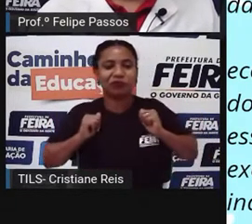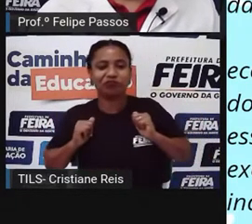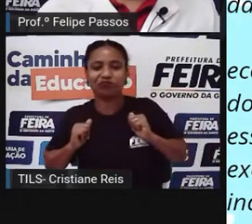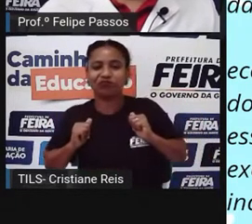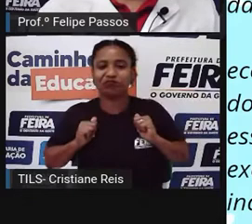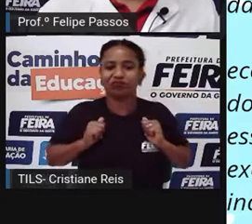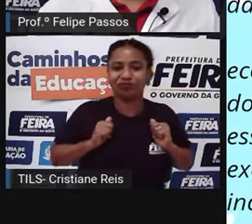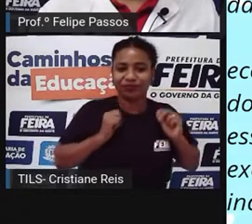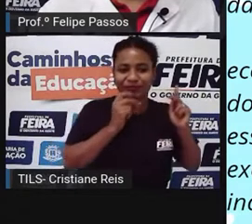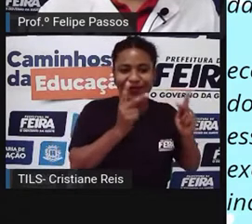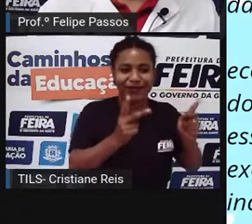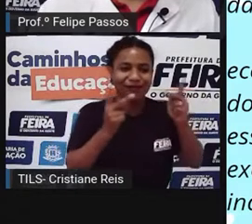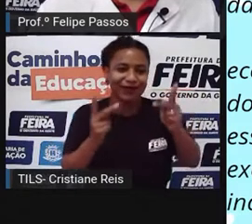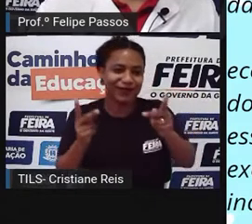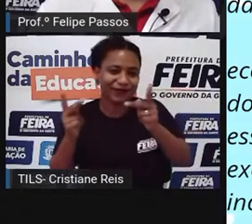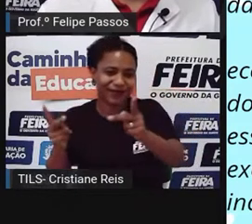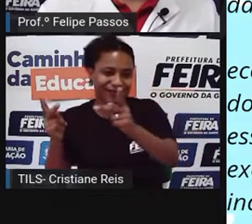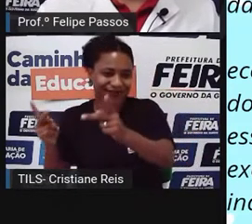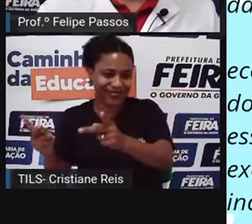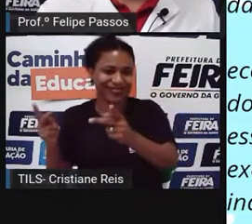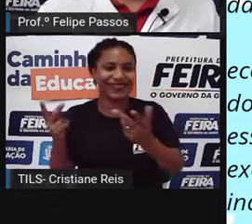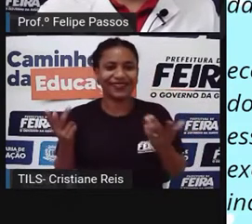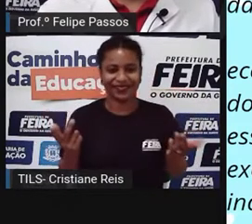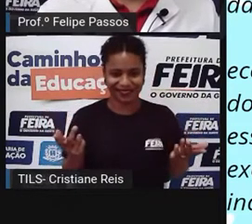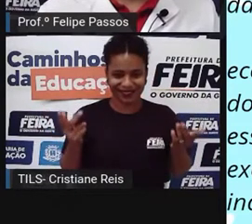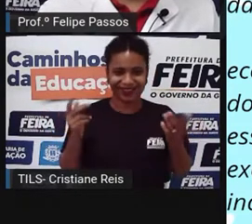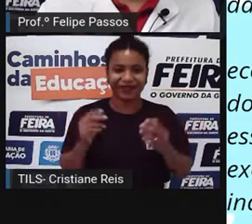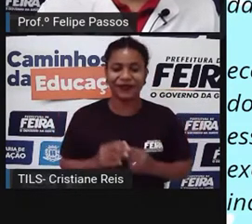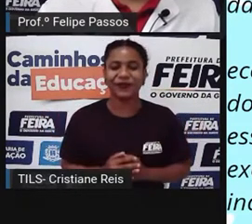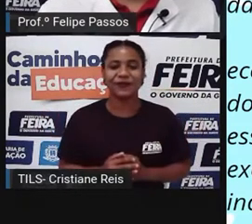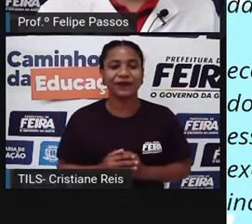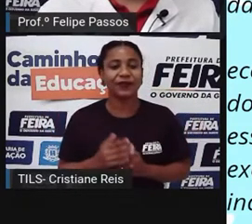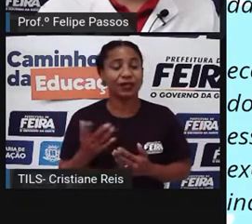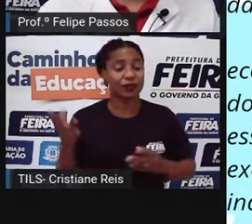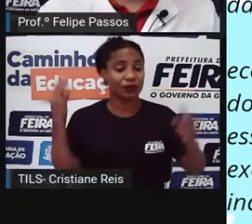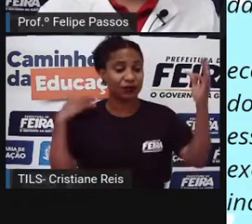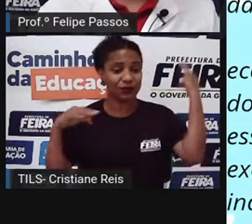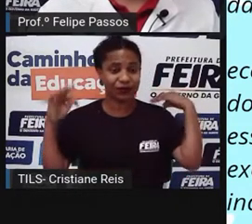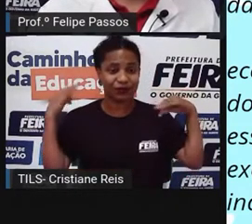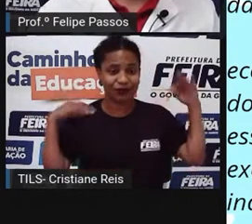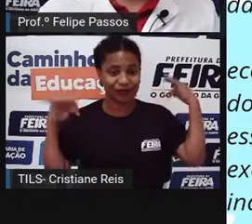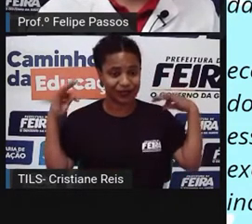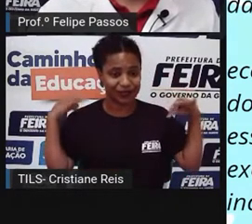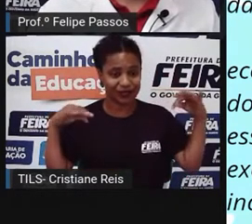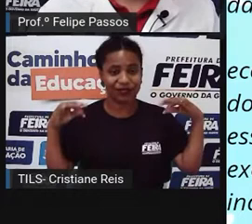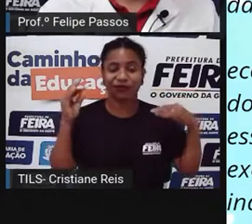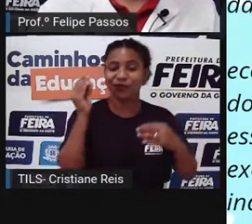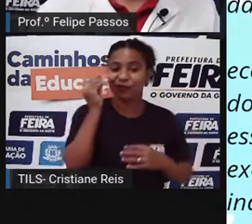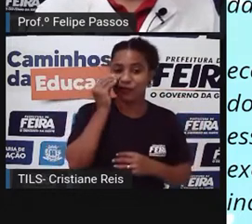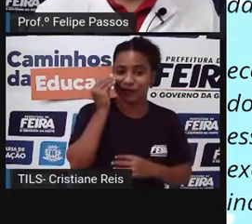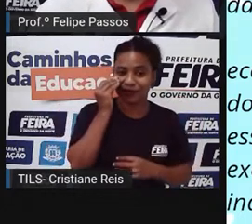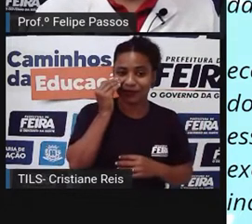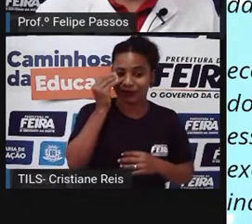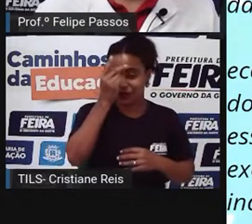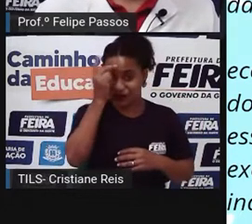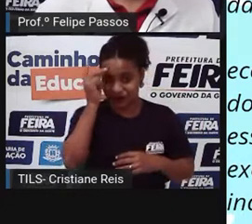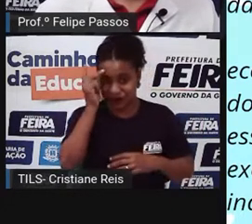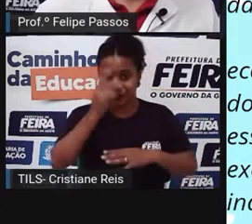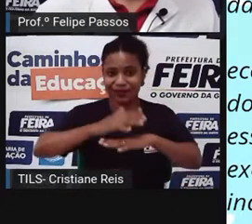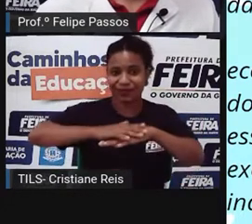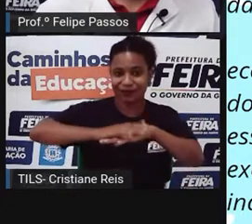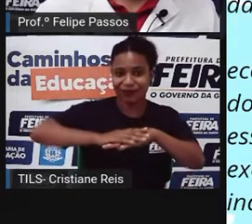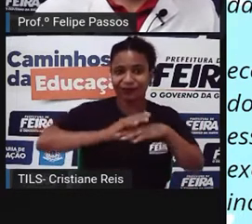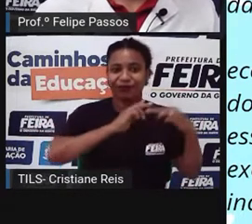residentes. O turismo diz respeito a atividades desses indivíduos, assim como as suas despesas com serviços,